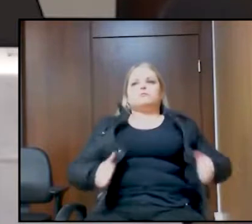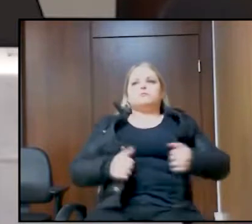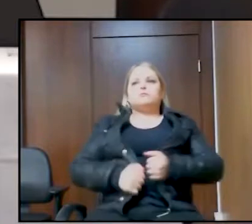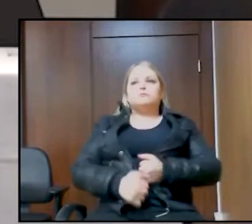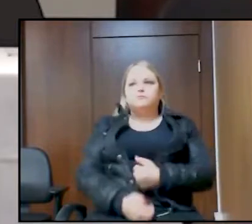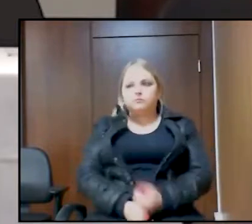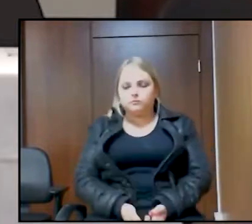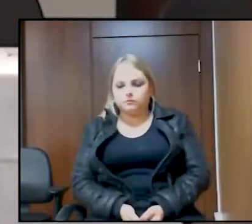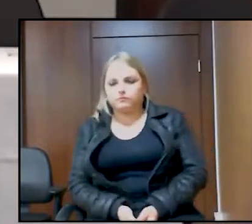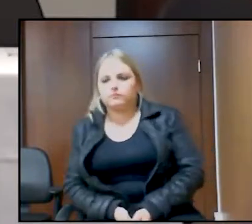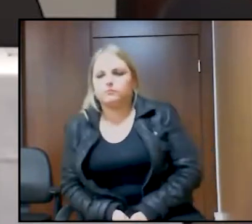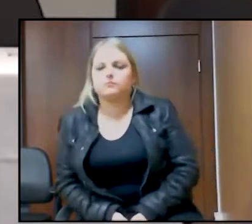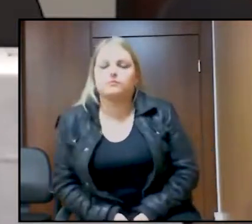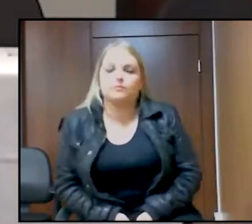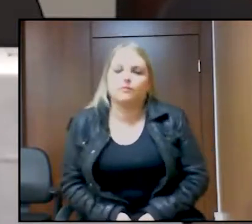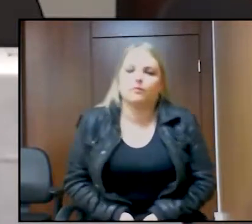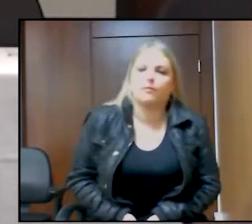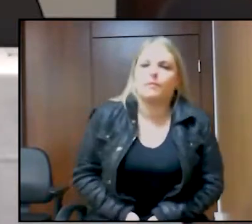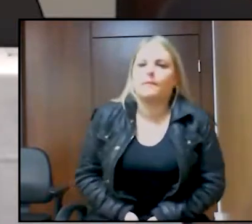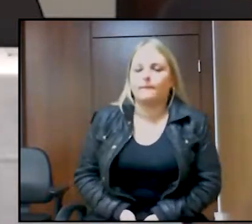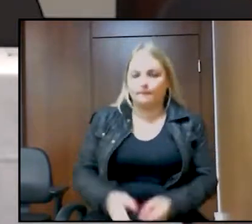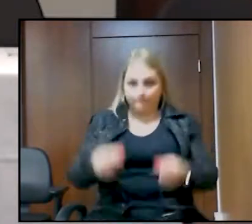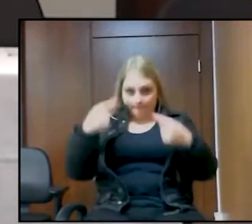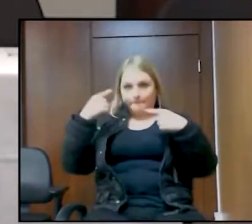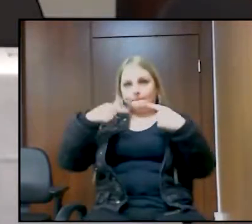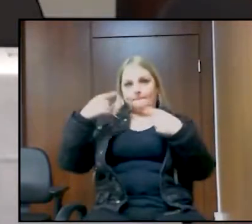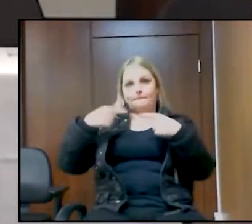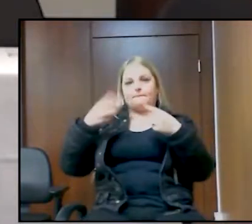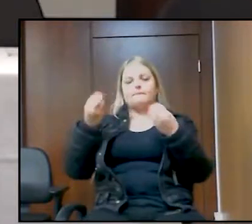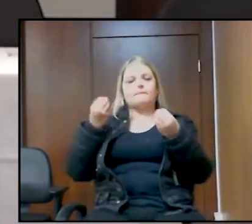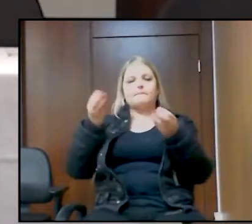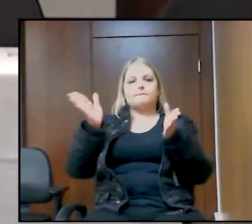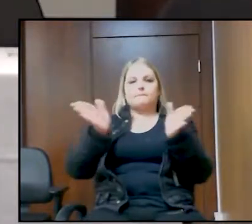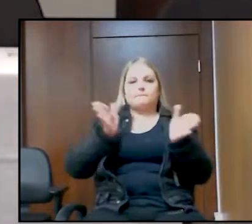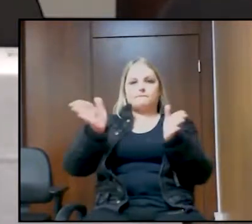e discutindo um pouco essa questão da acessibilidade,